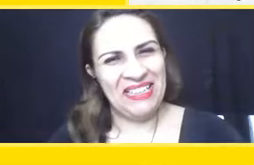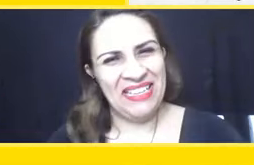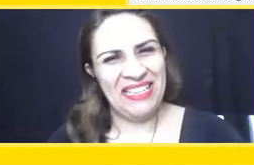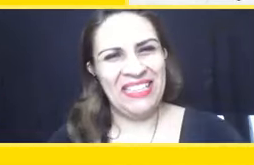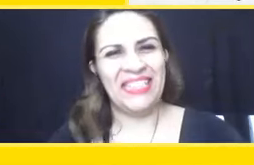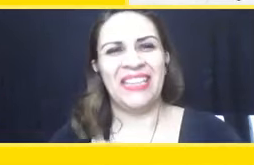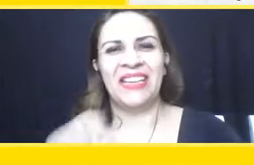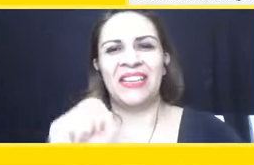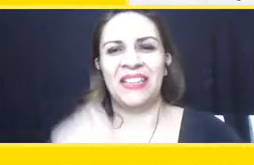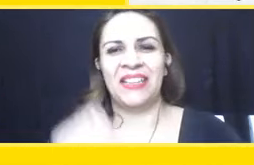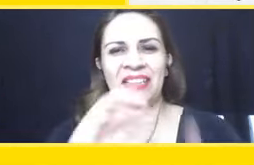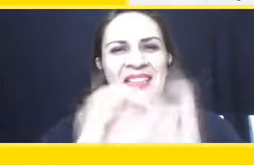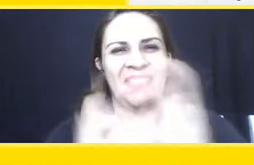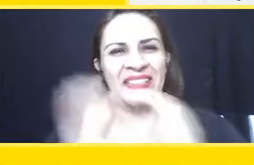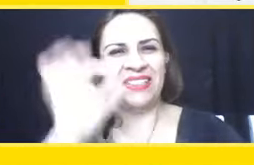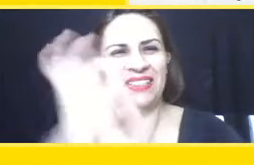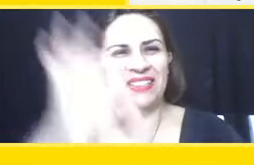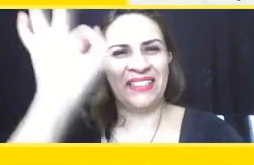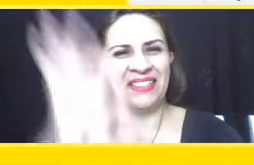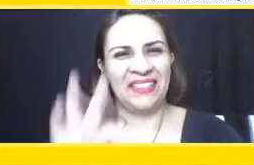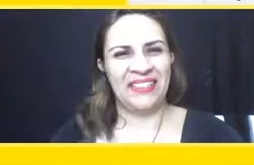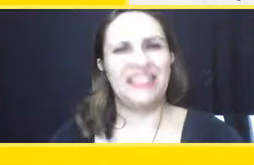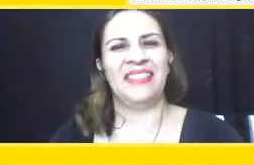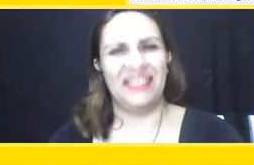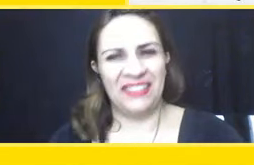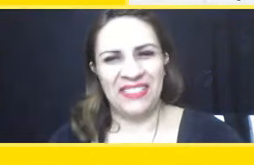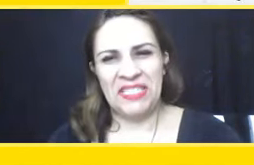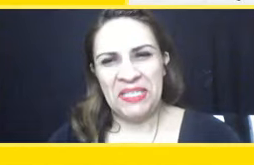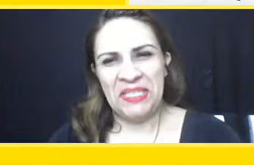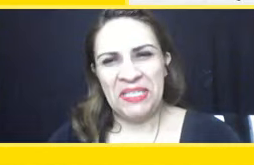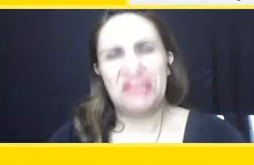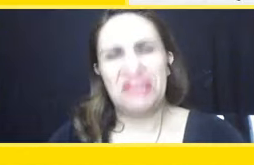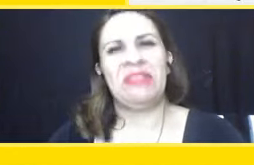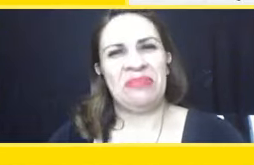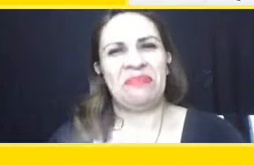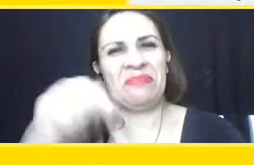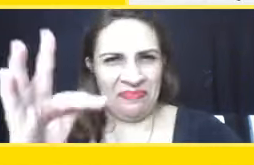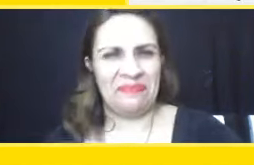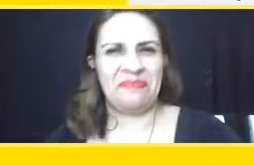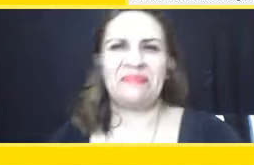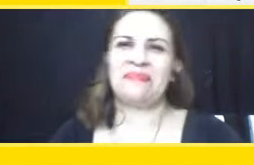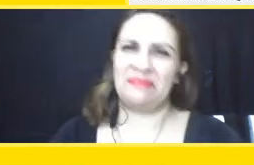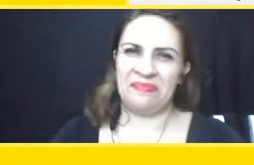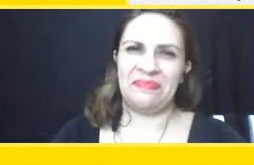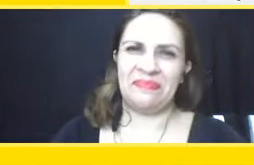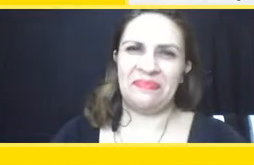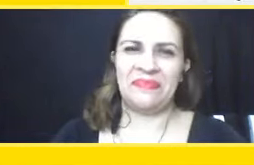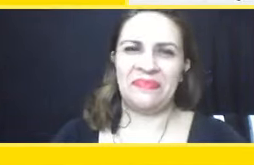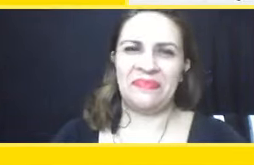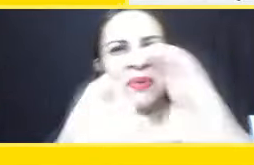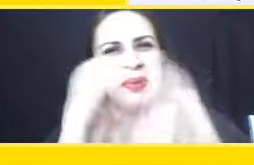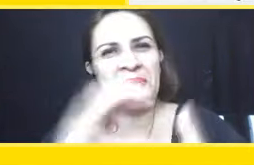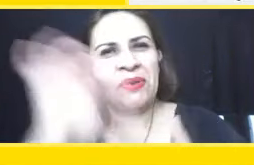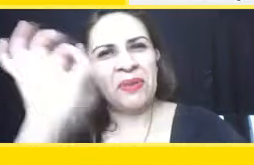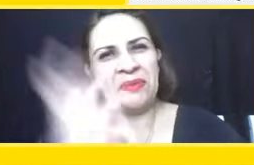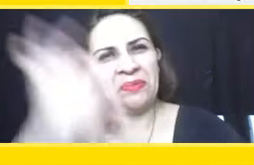reforma da Previdência Reforma da Previdência. aqui no Distrito Federal. Essa reforma da Previdência que parece